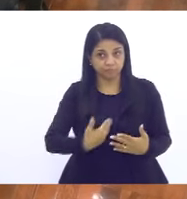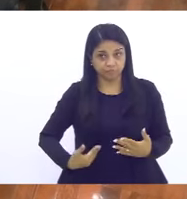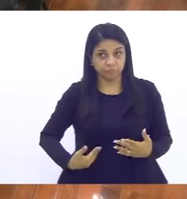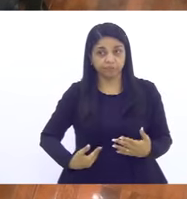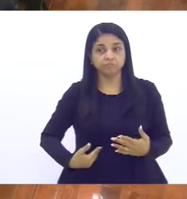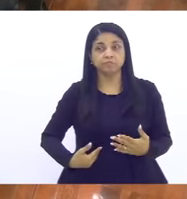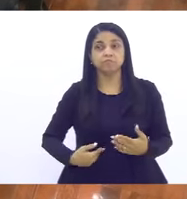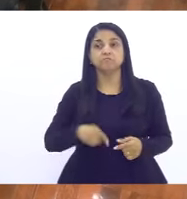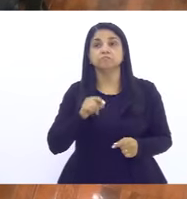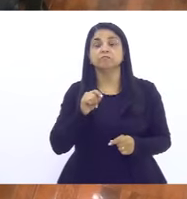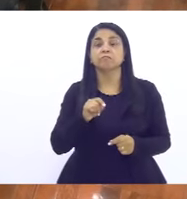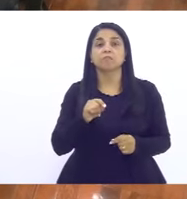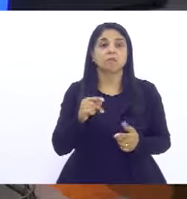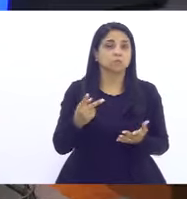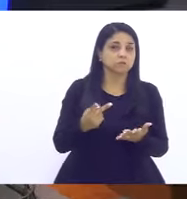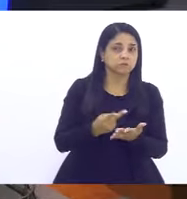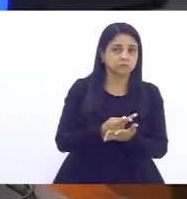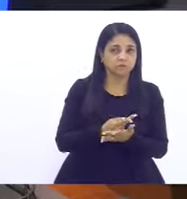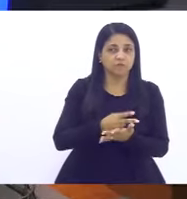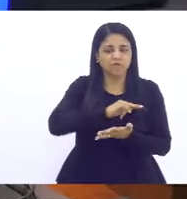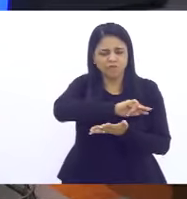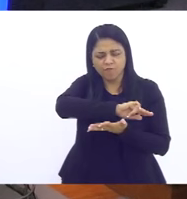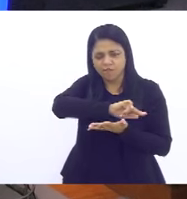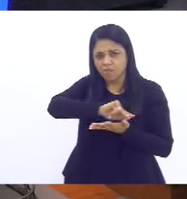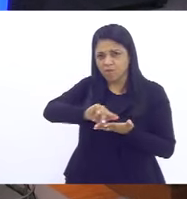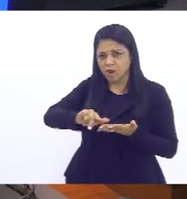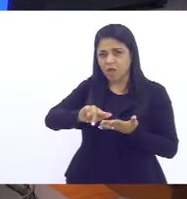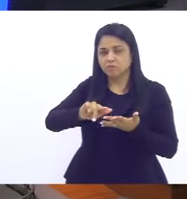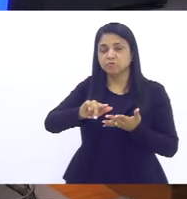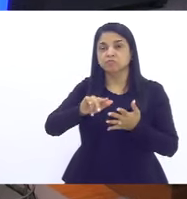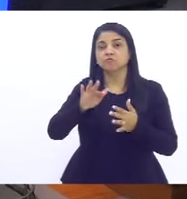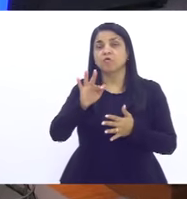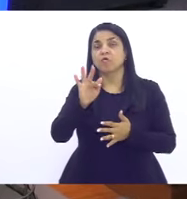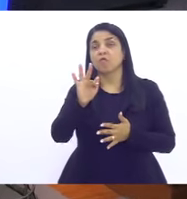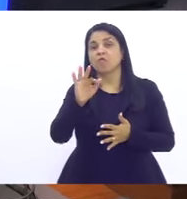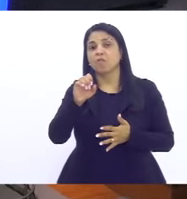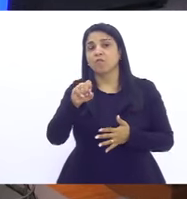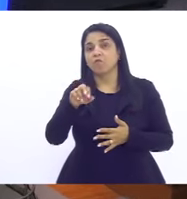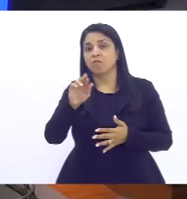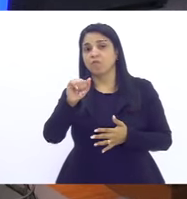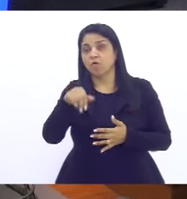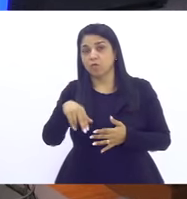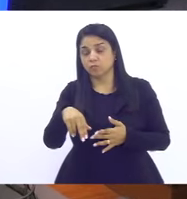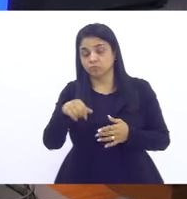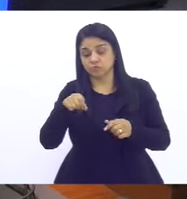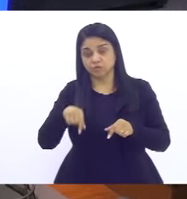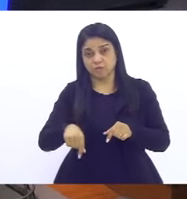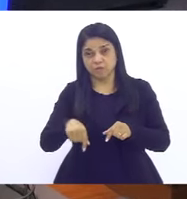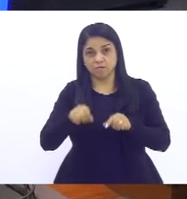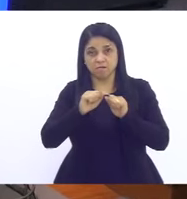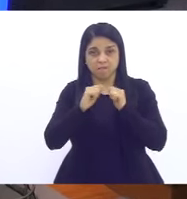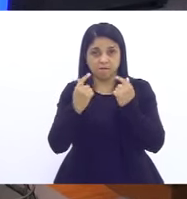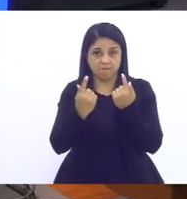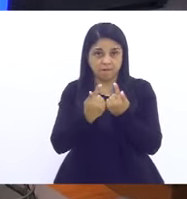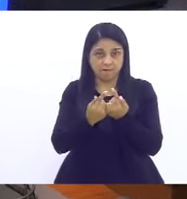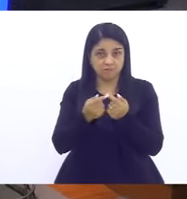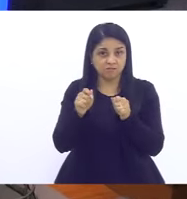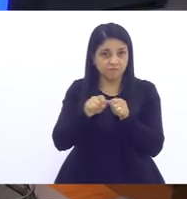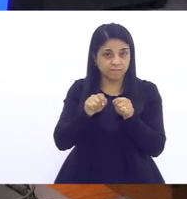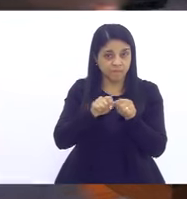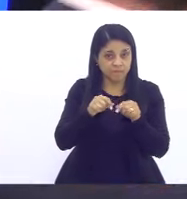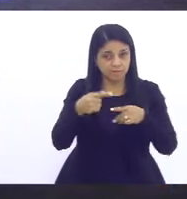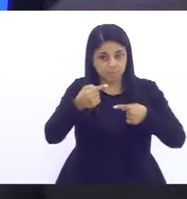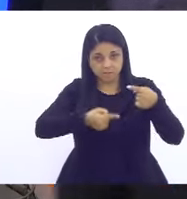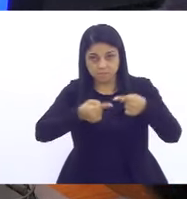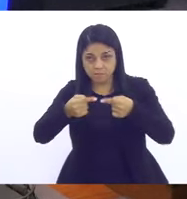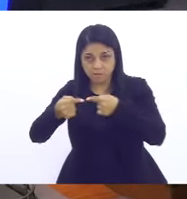foi em decorrência dos inúmeros fóruns regionalizados que esta casa fez, não é, para debater